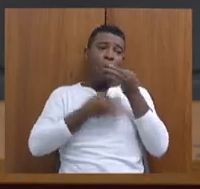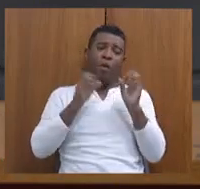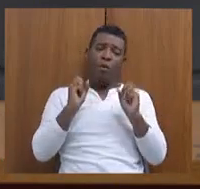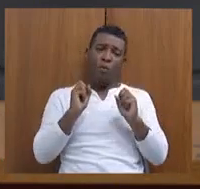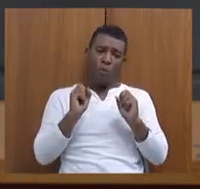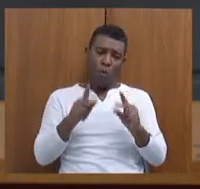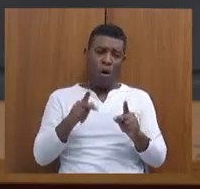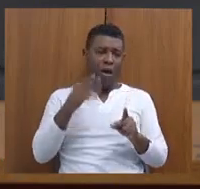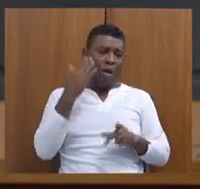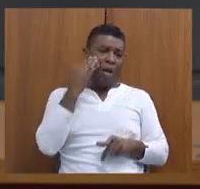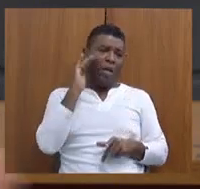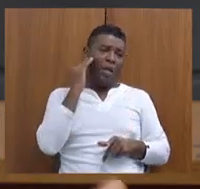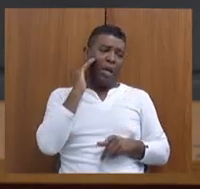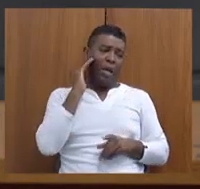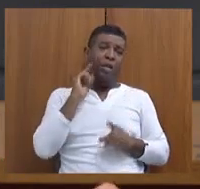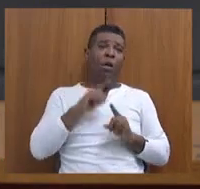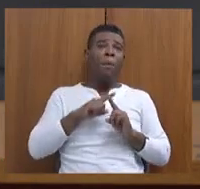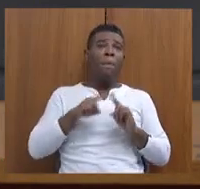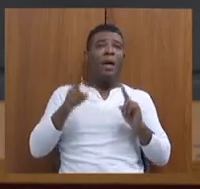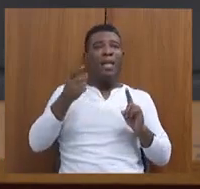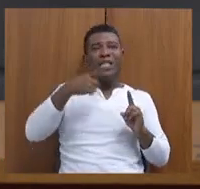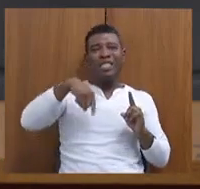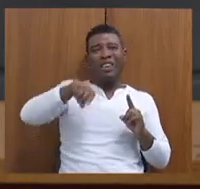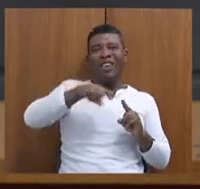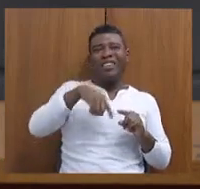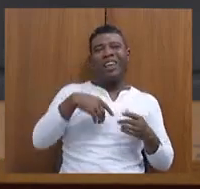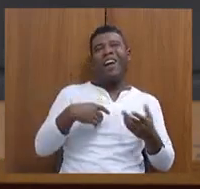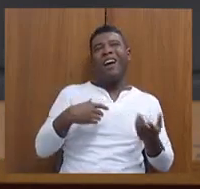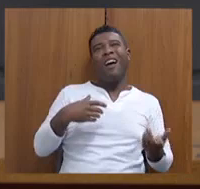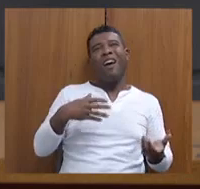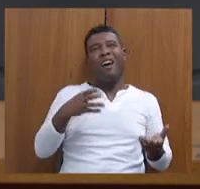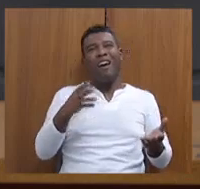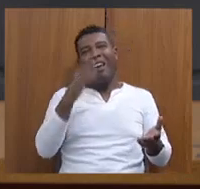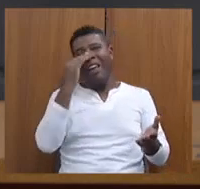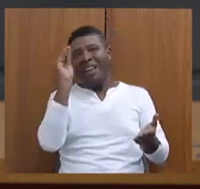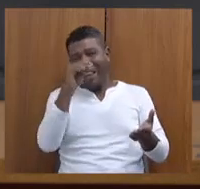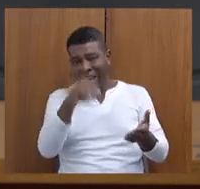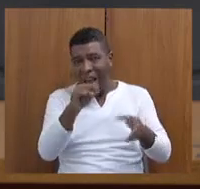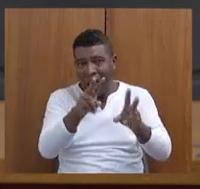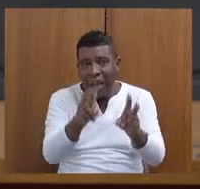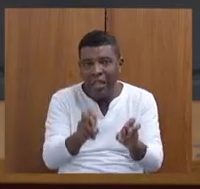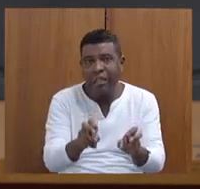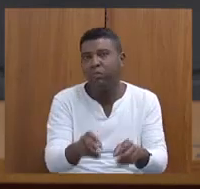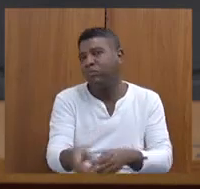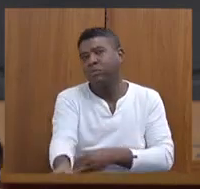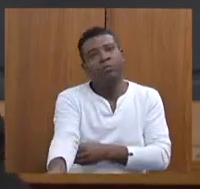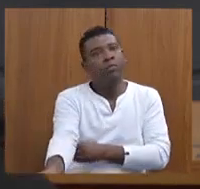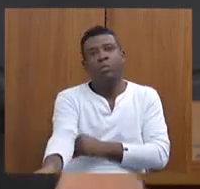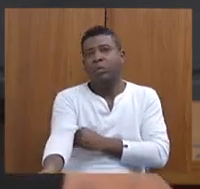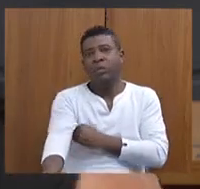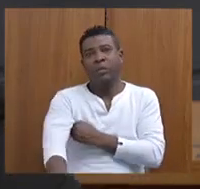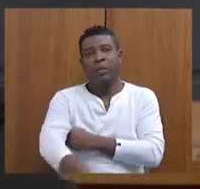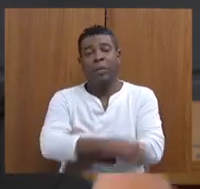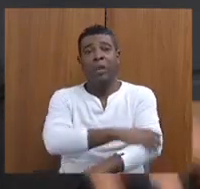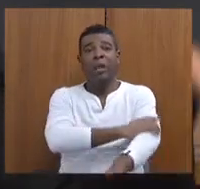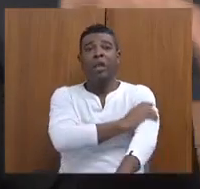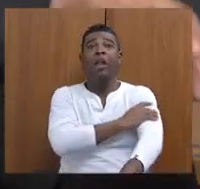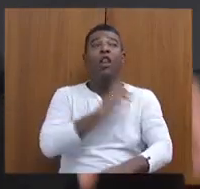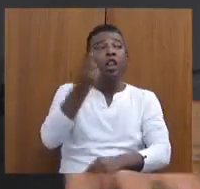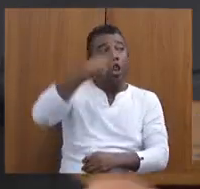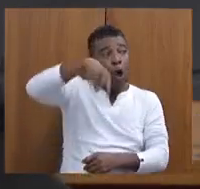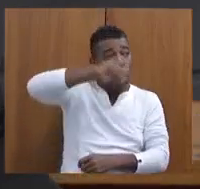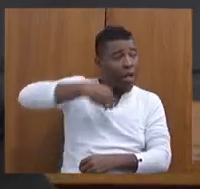mas nós não podemos enviesar muito toda essa questão acho que nós vivemos numa Federação em que